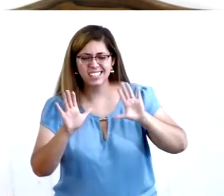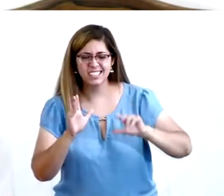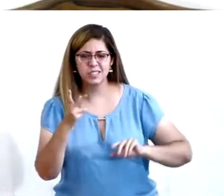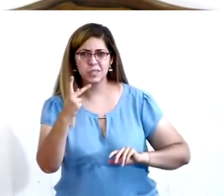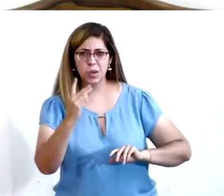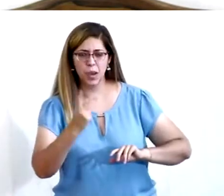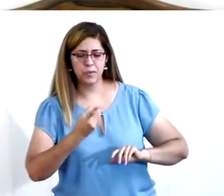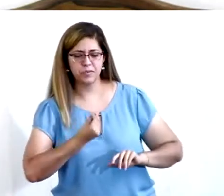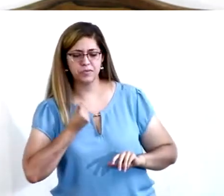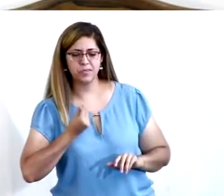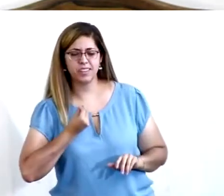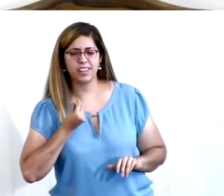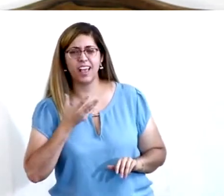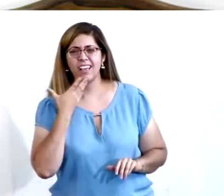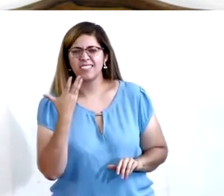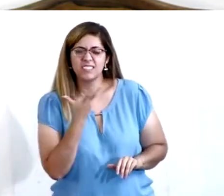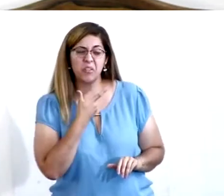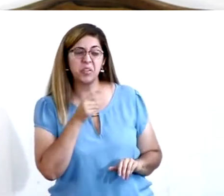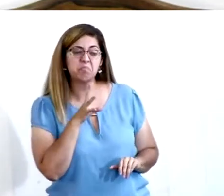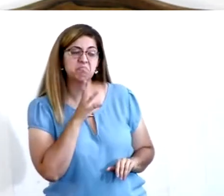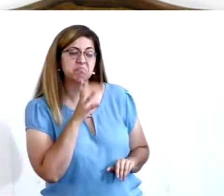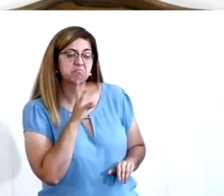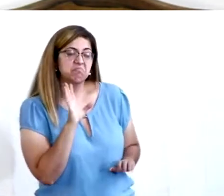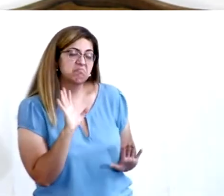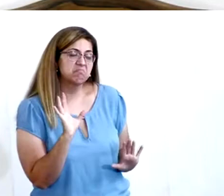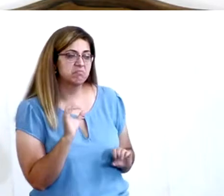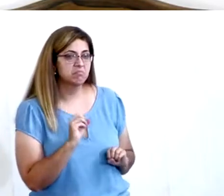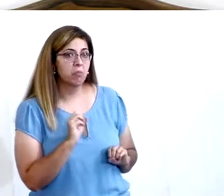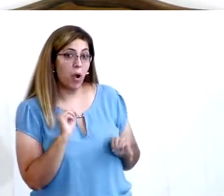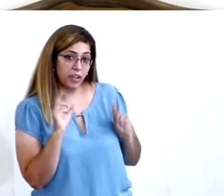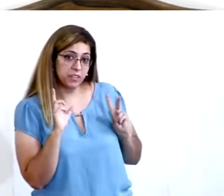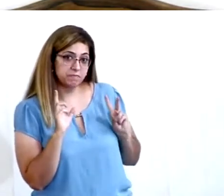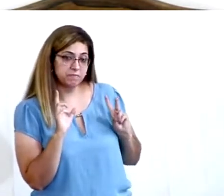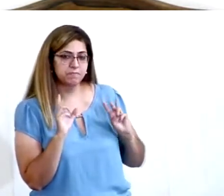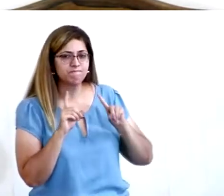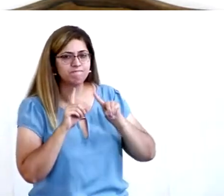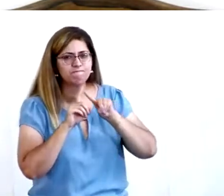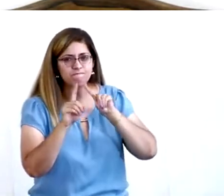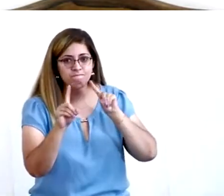é o Salvador, se Ele não for o seu. De nada resolve eu